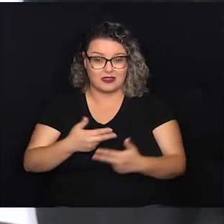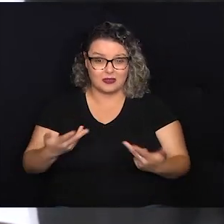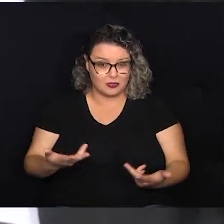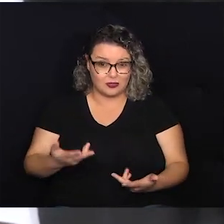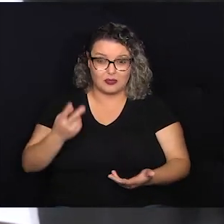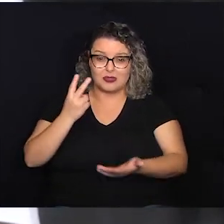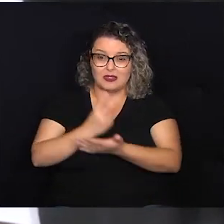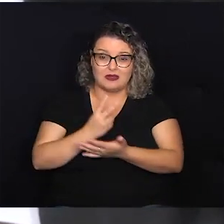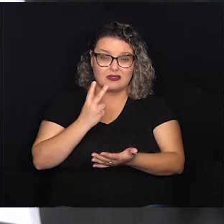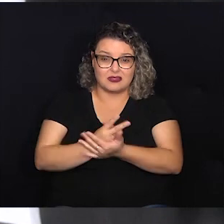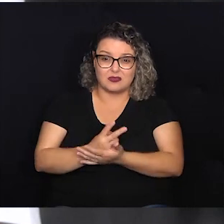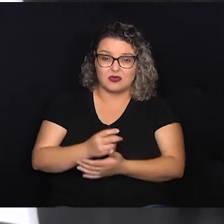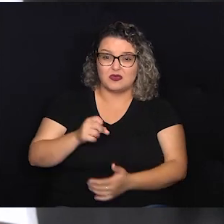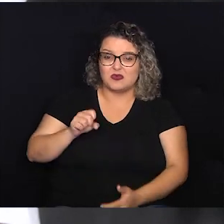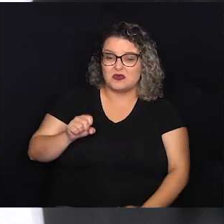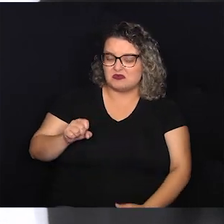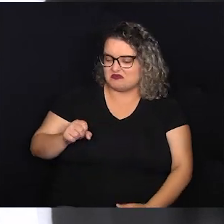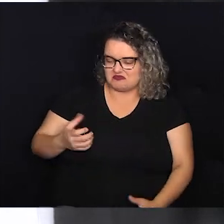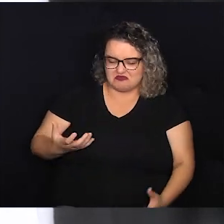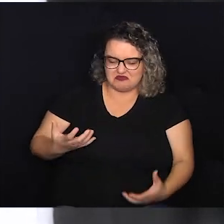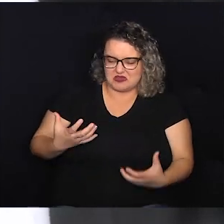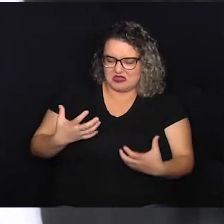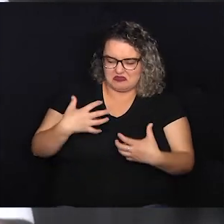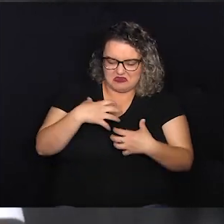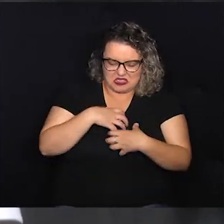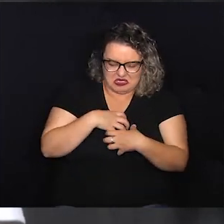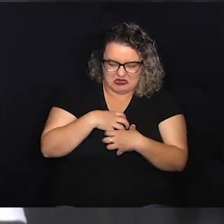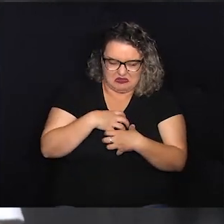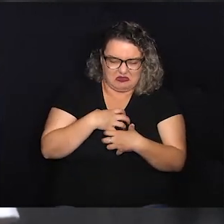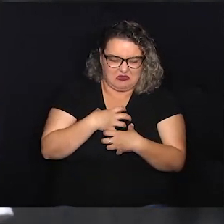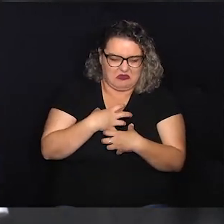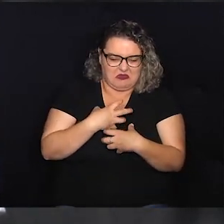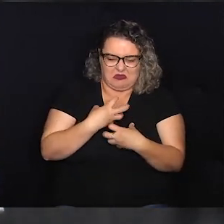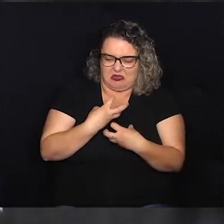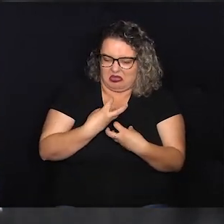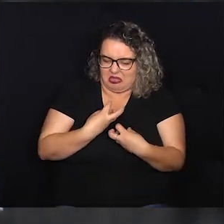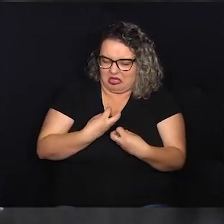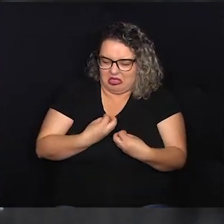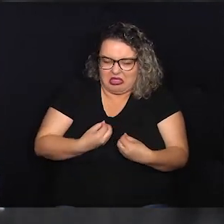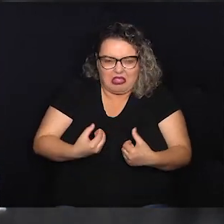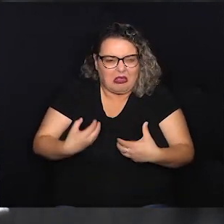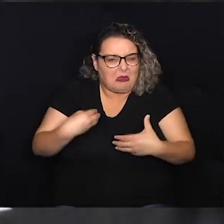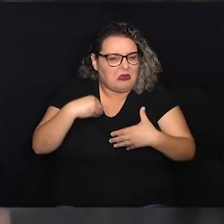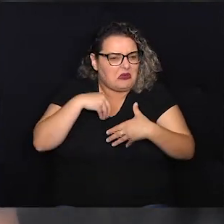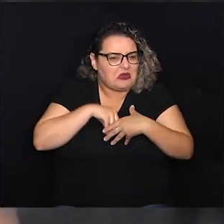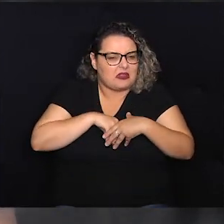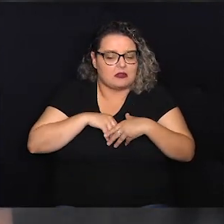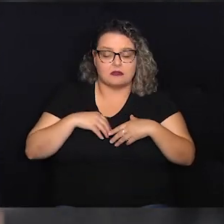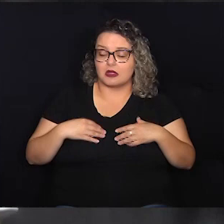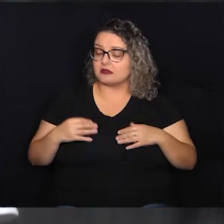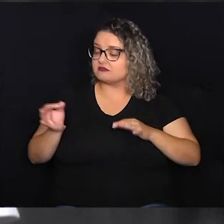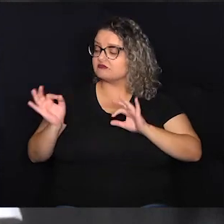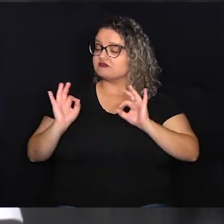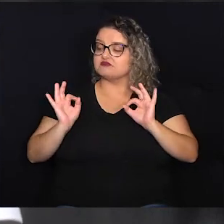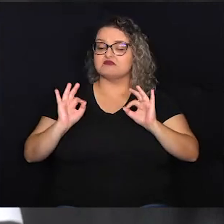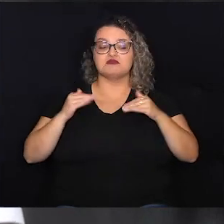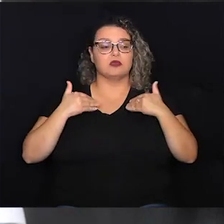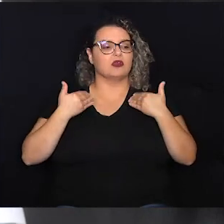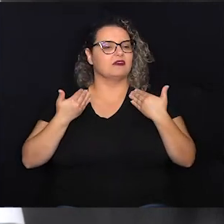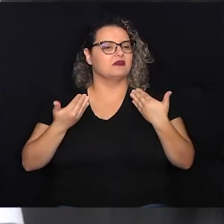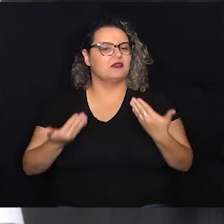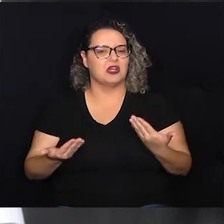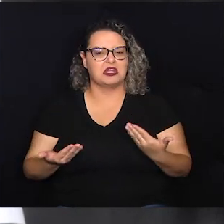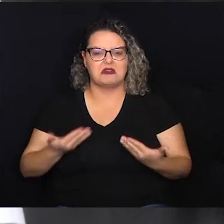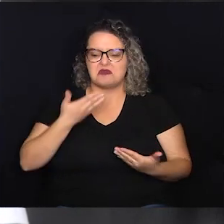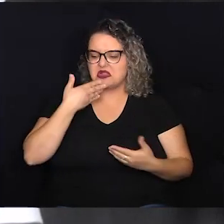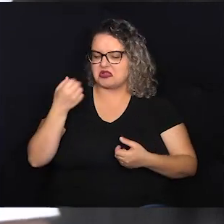enorme, porque você vive daquela coisa. Fui sempre um sepulcro caiado, querendo ser bonito por fora e podre por